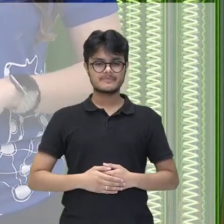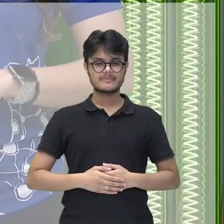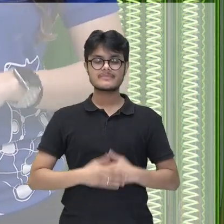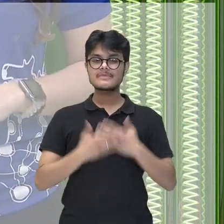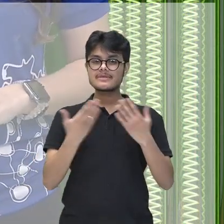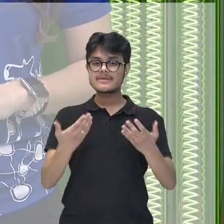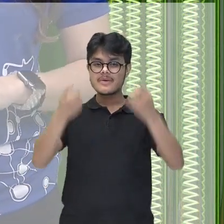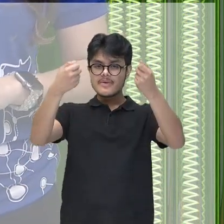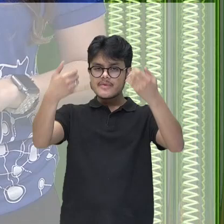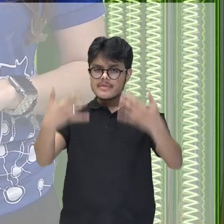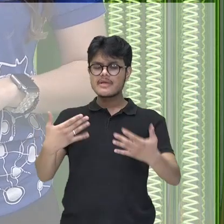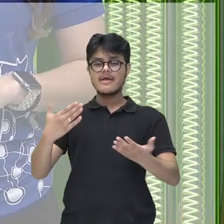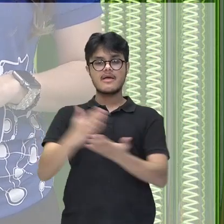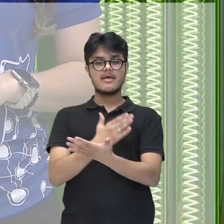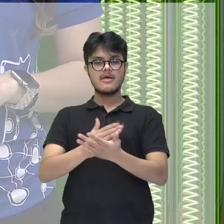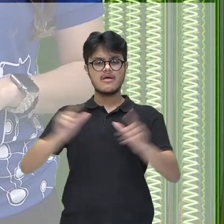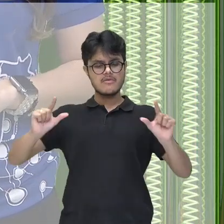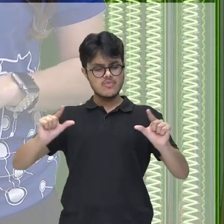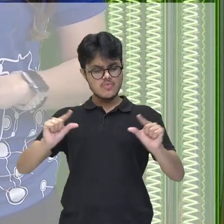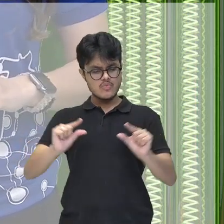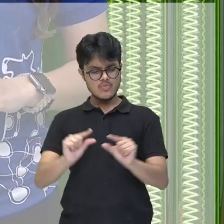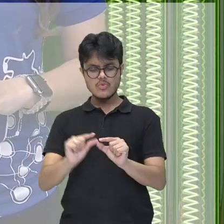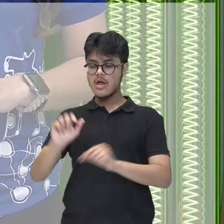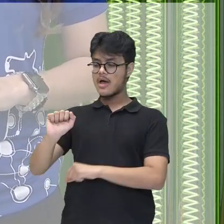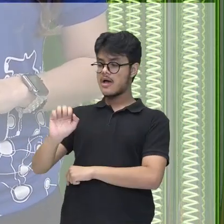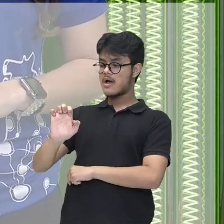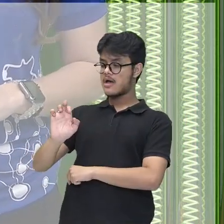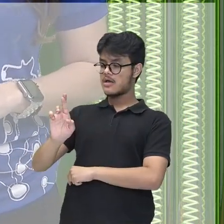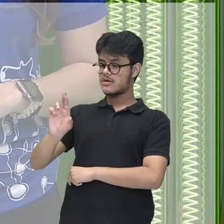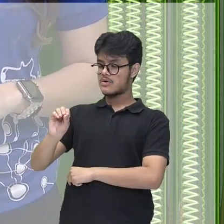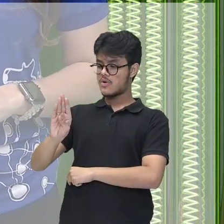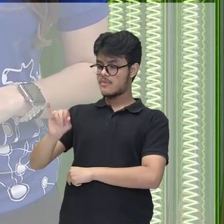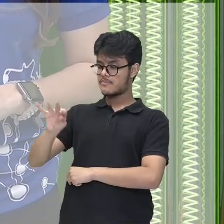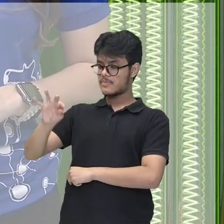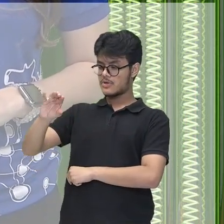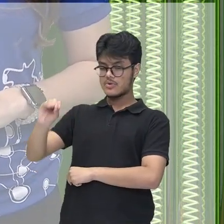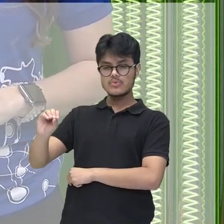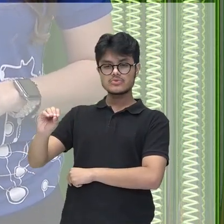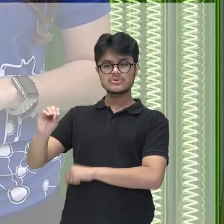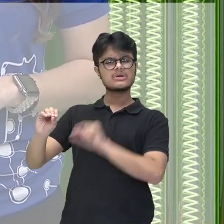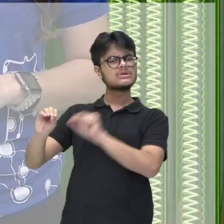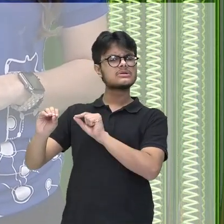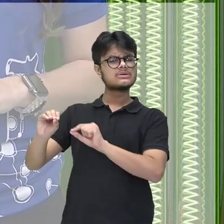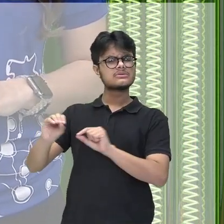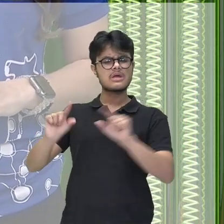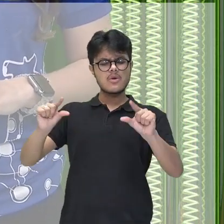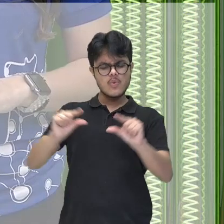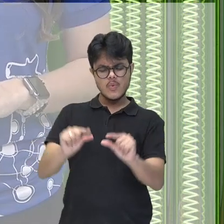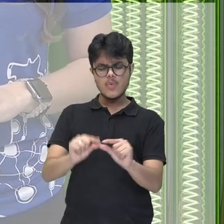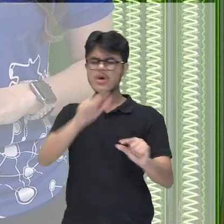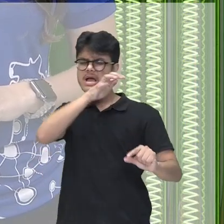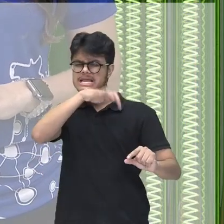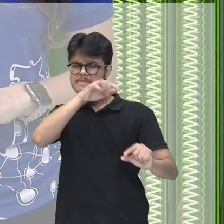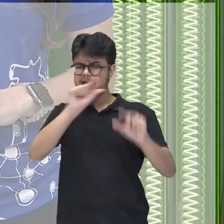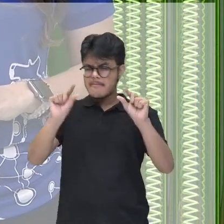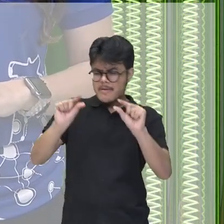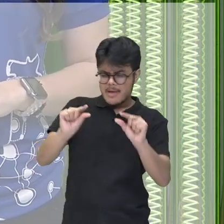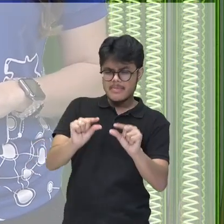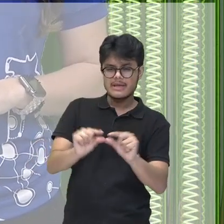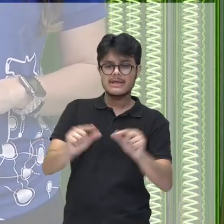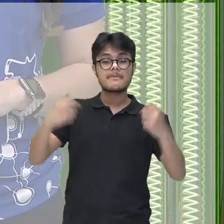em micro-organismos aeróbicos, aeróbicos quer dizer que são aqueles micro-organismos que precisam